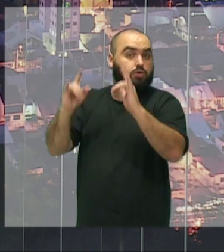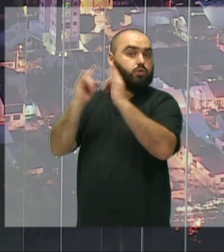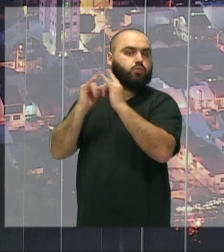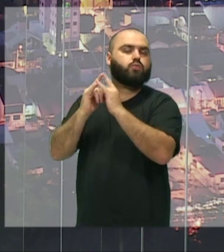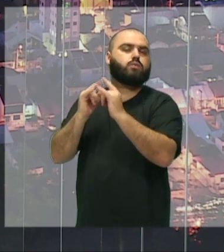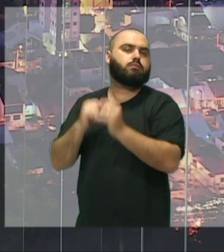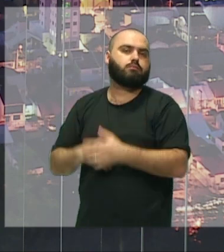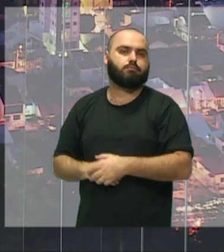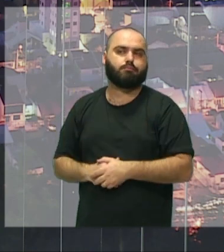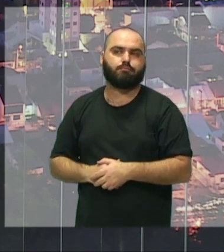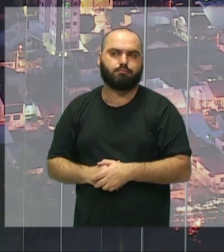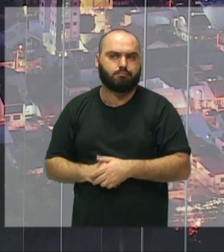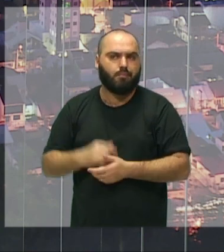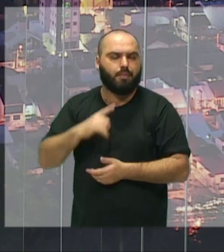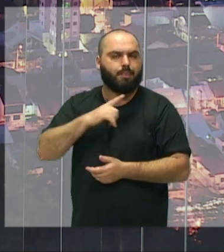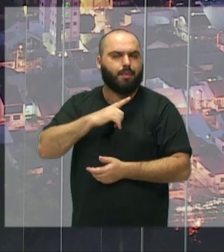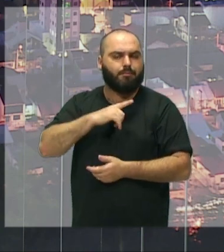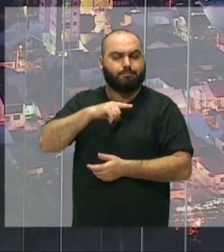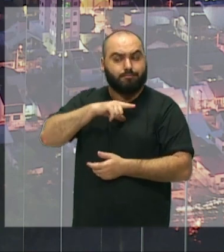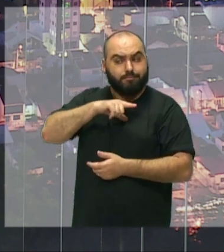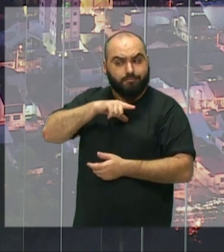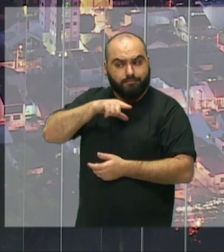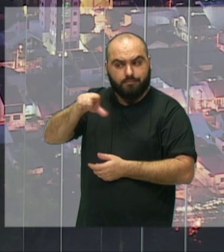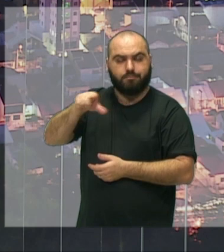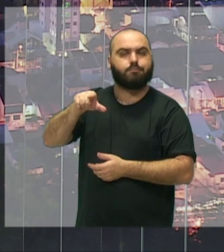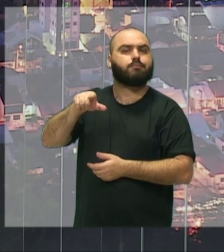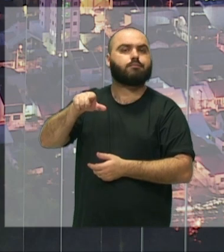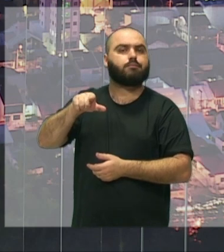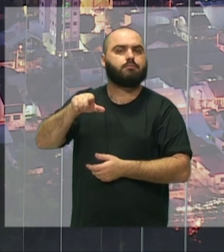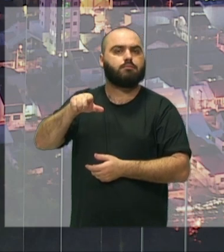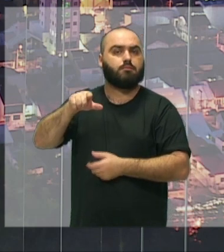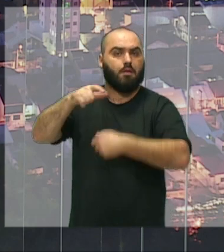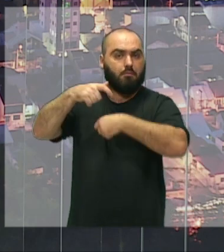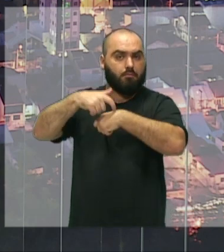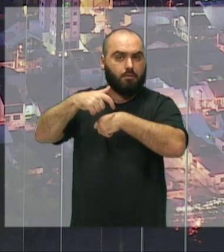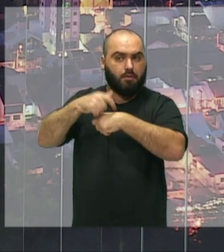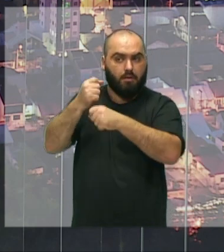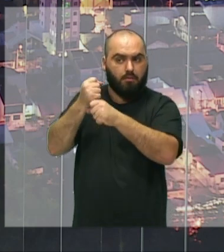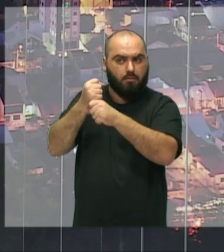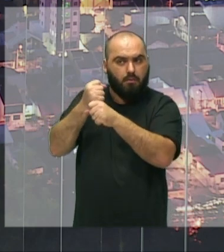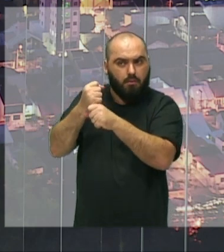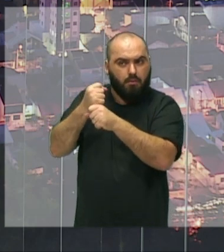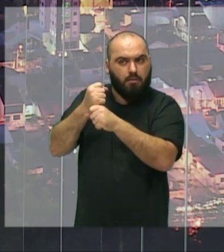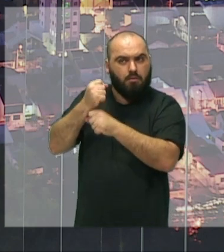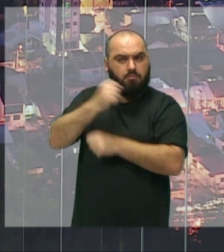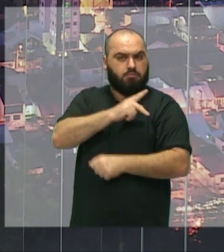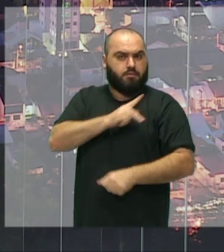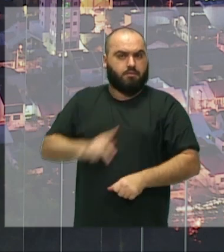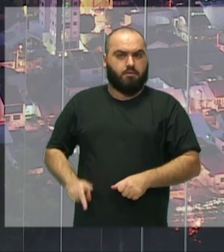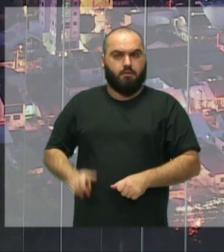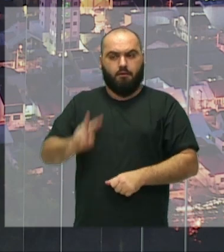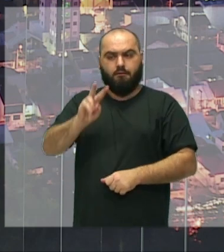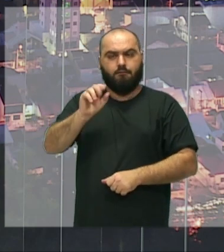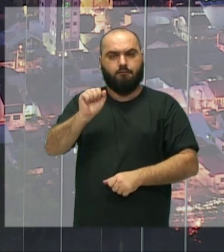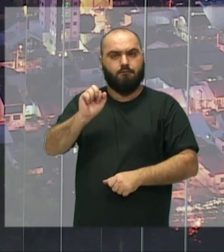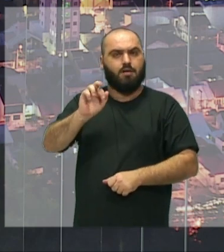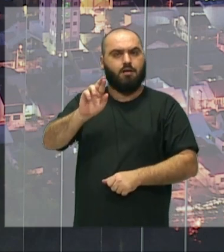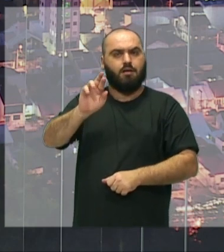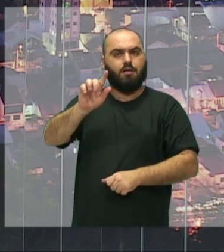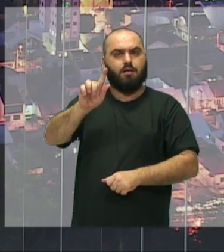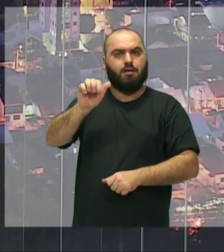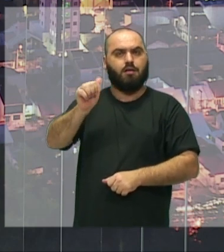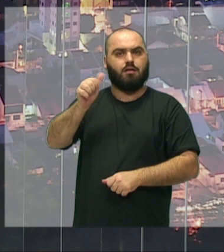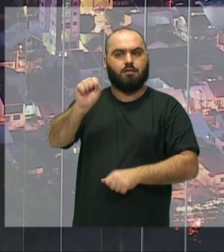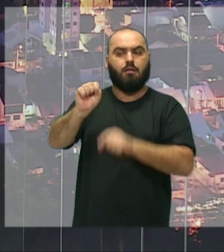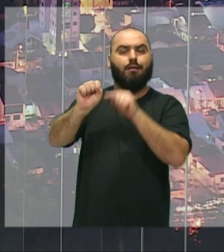até posteriormente a isso, principalmente durante os anos do governo Vargas, eles tentaram